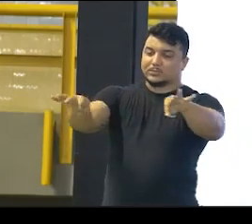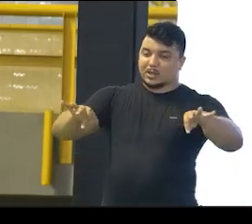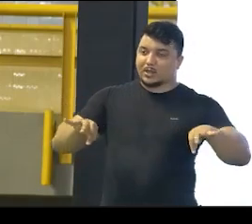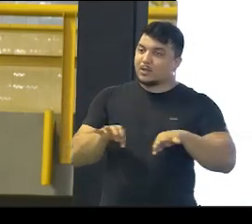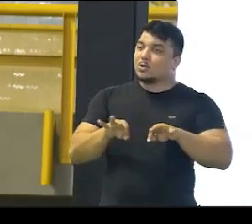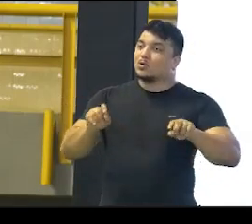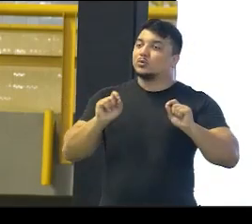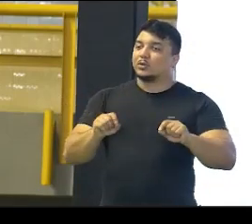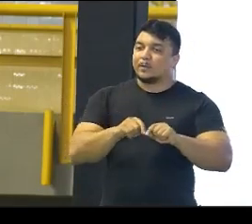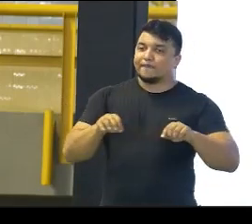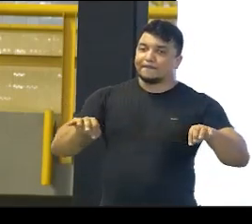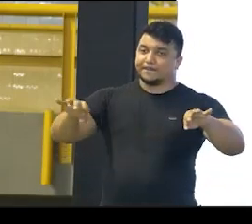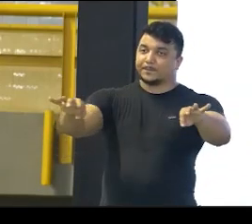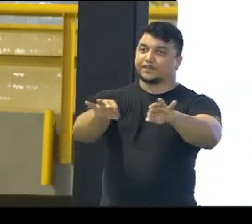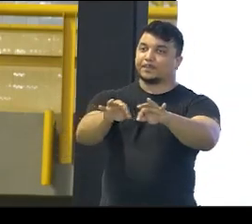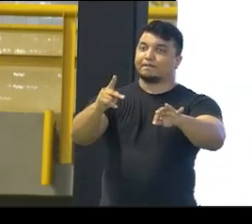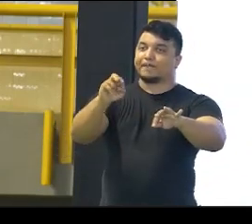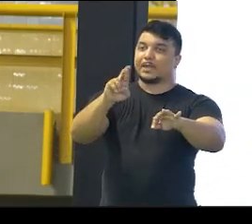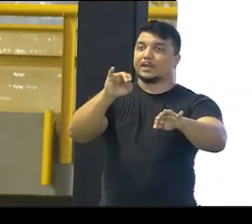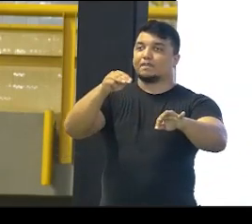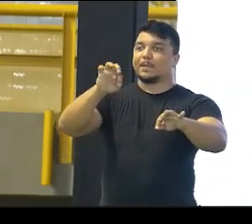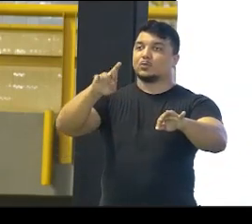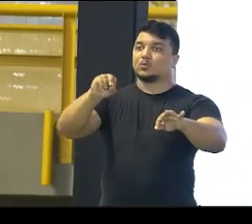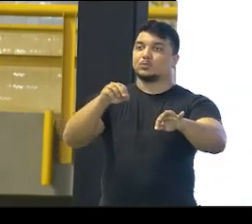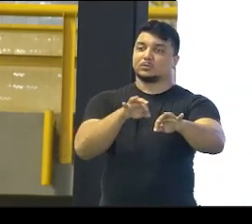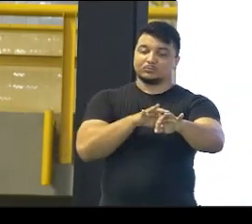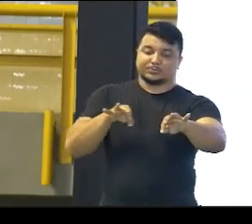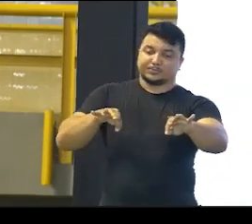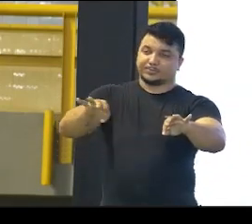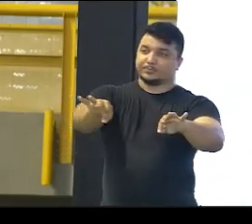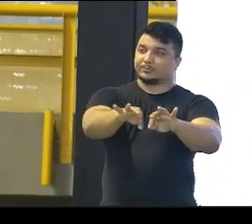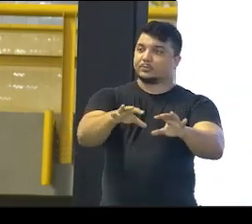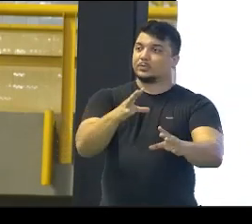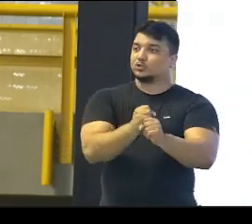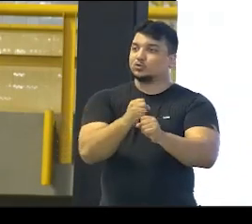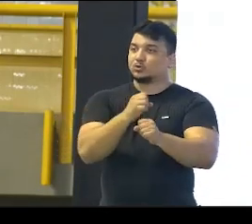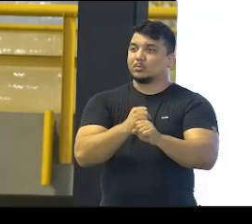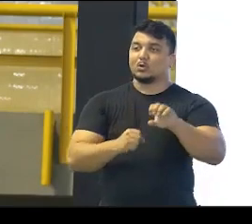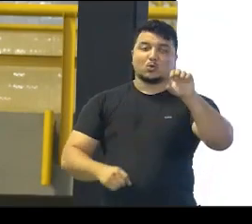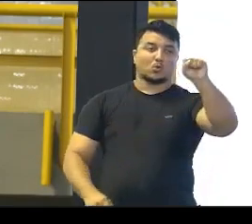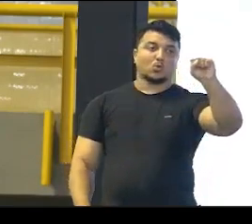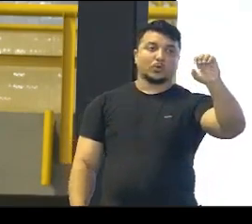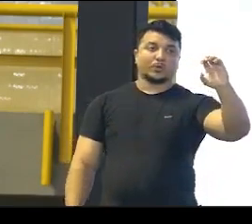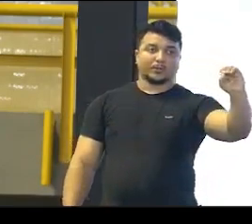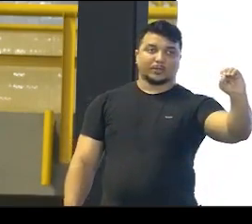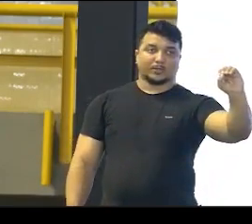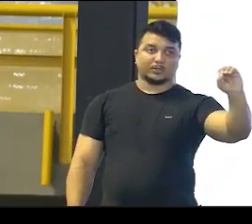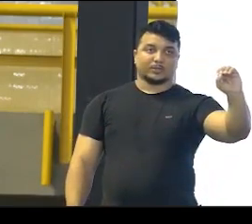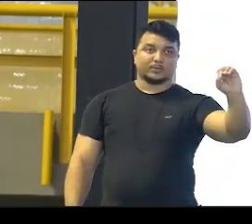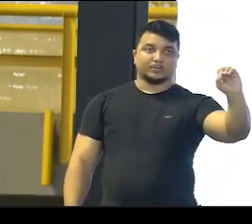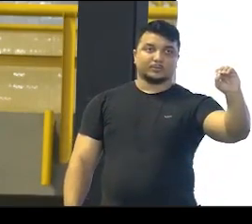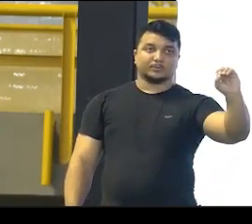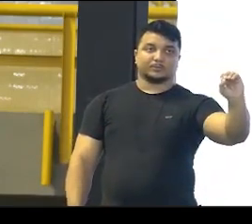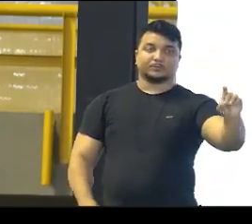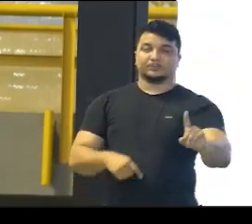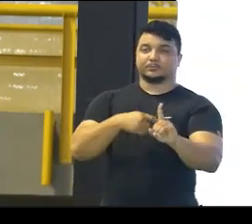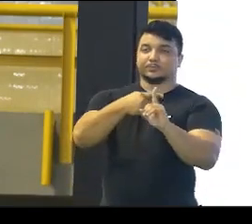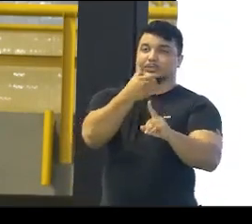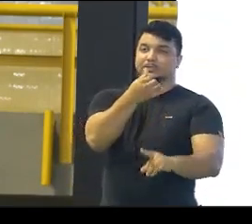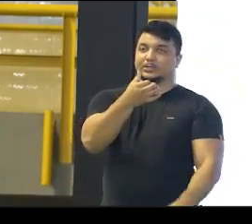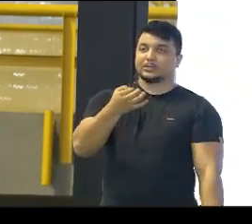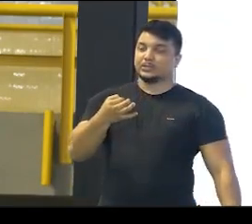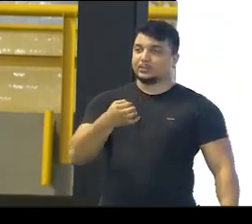múltiplos. 3, 4, 5 e os seus múltiplos, 5, 12, 13 e os seus múltiplos. Beleza. Agora já dá